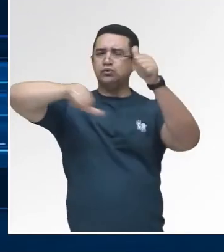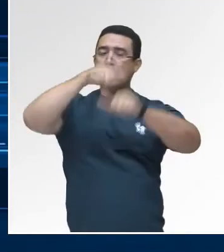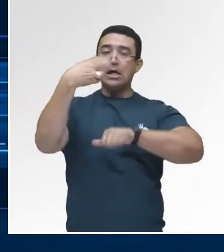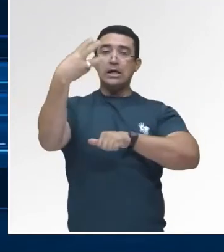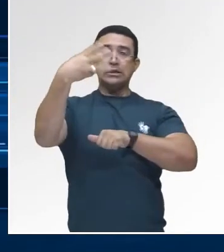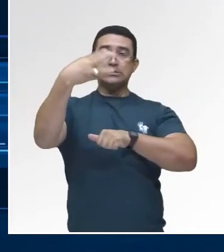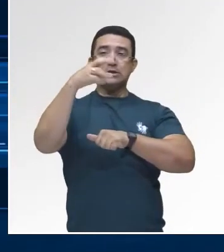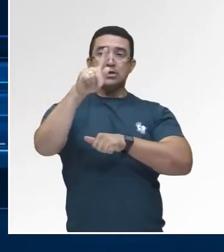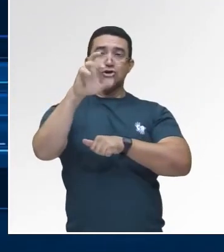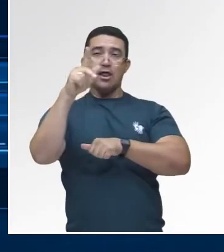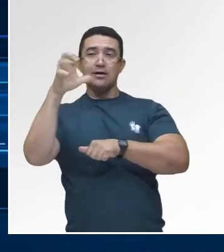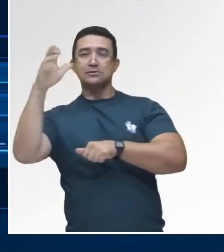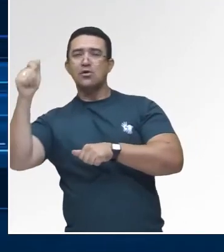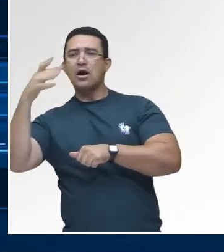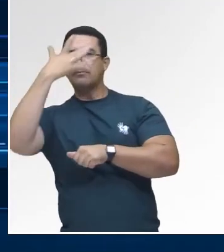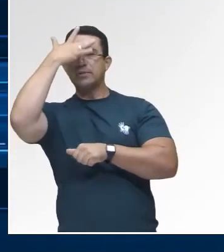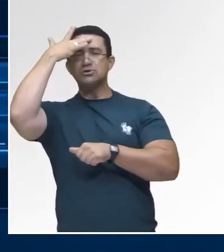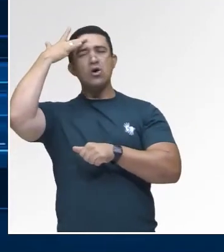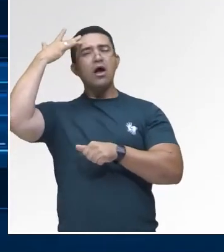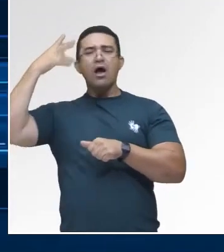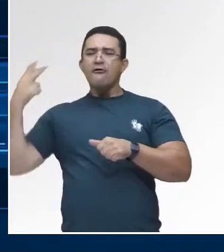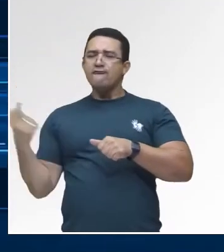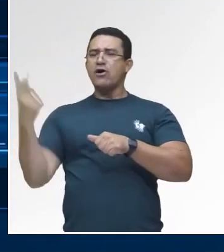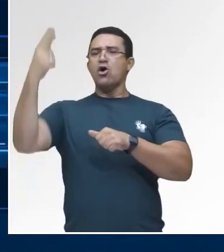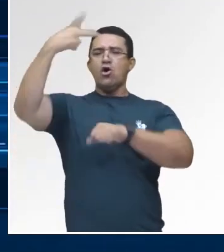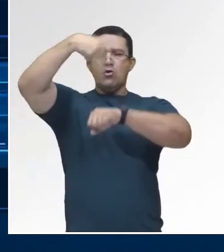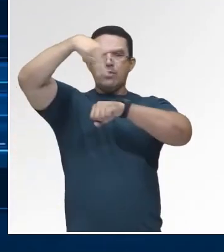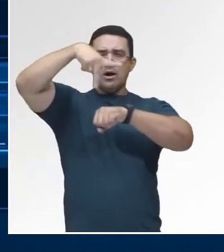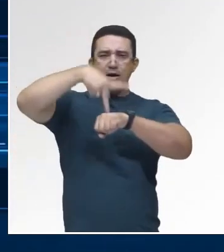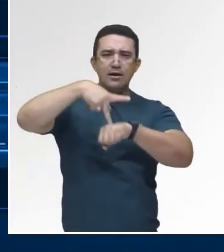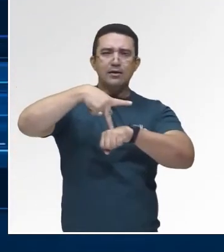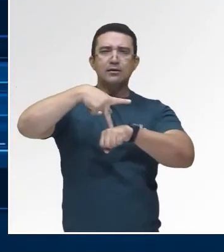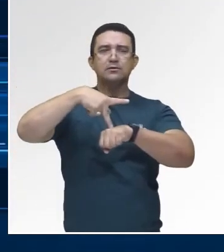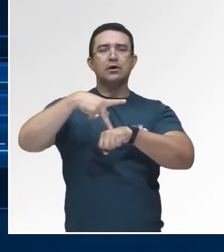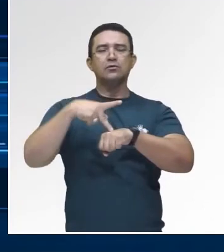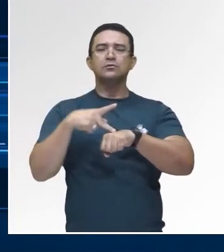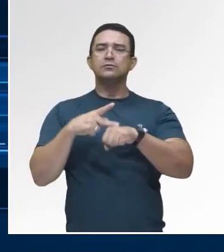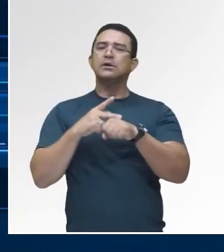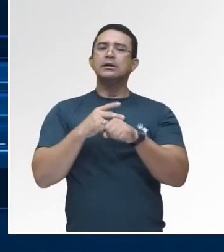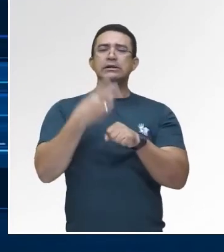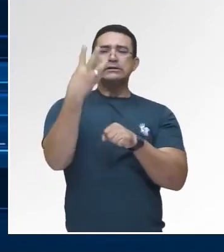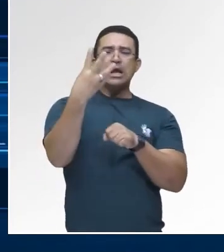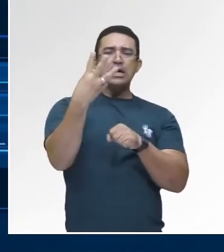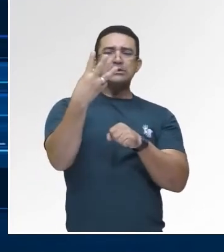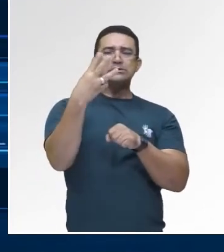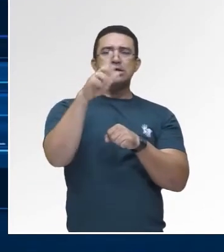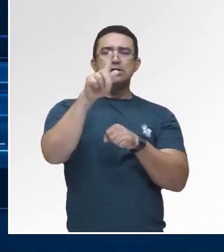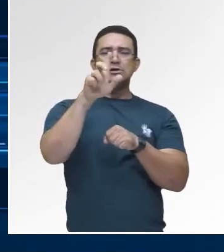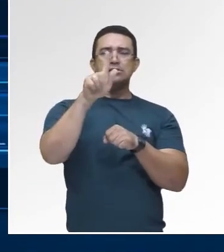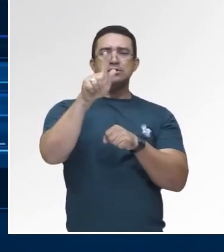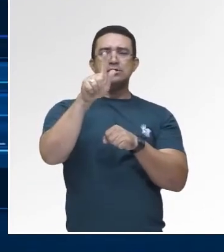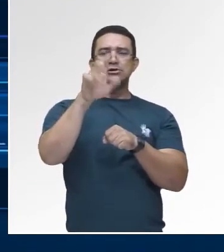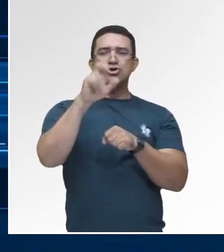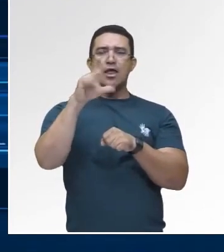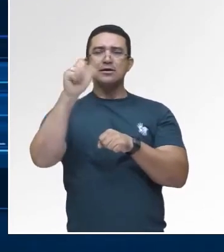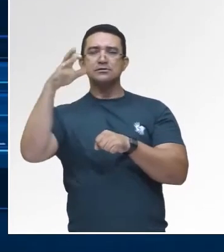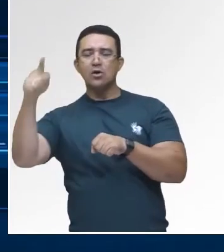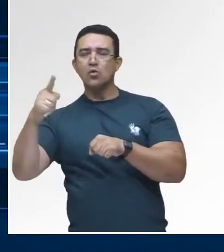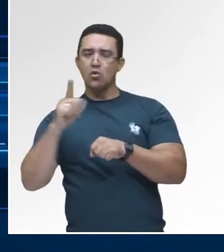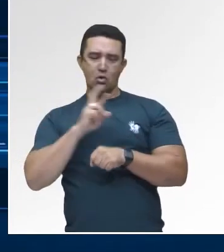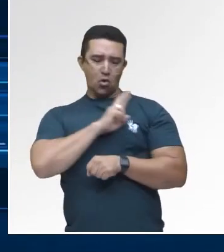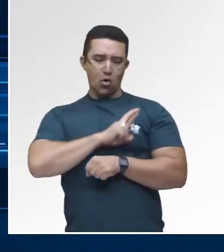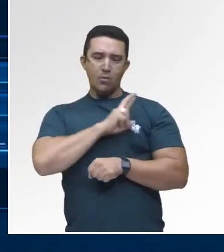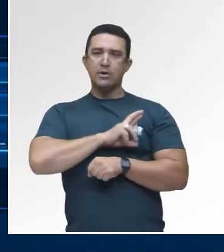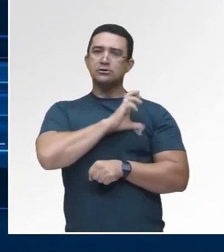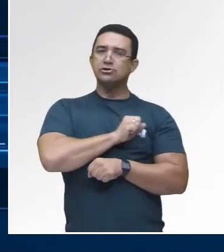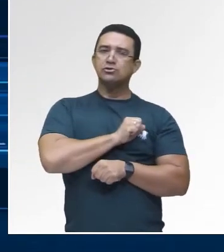para o nacionalismo, criação do herói nacional. Então, são 3 gerações do romantismo que